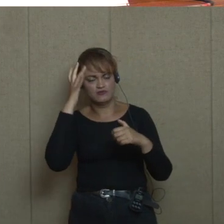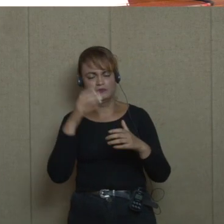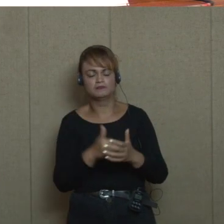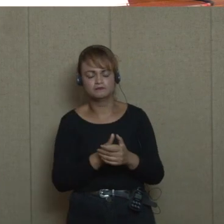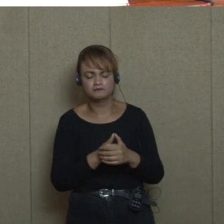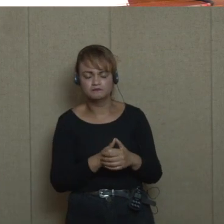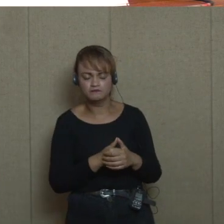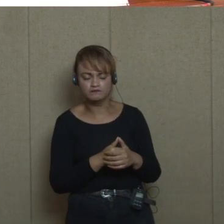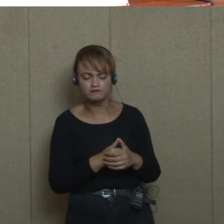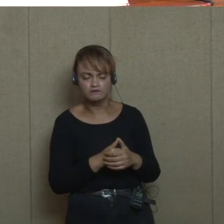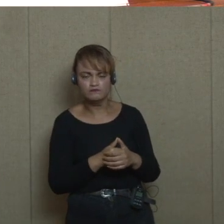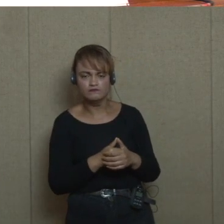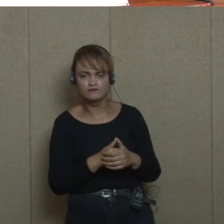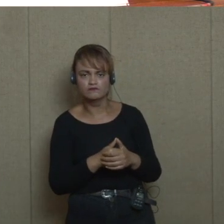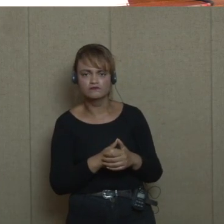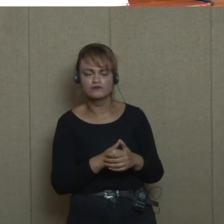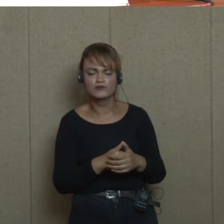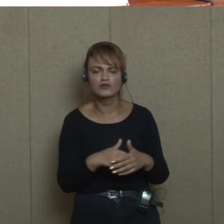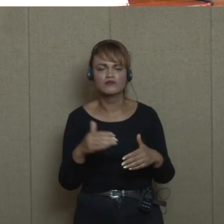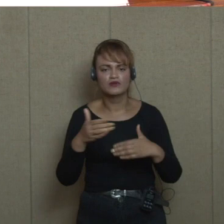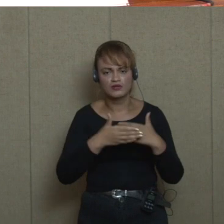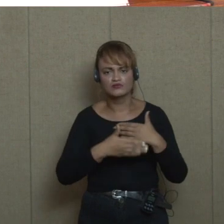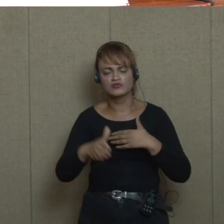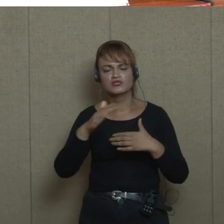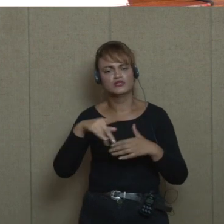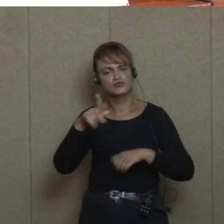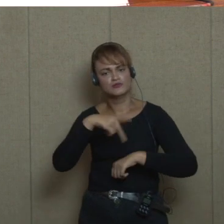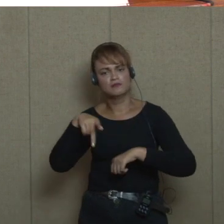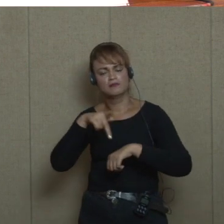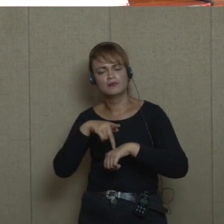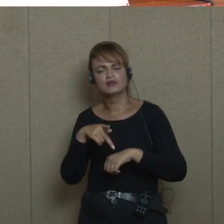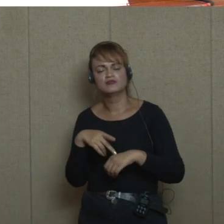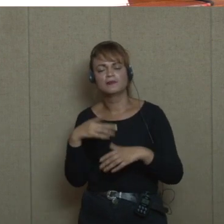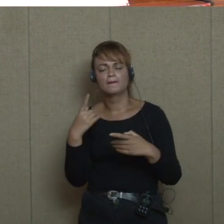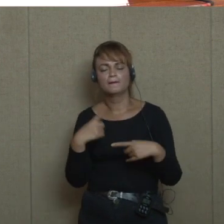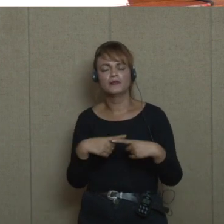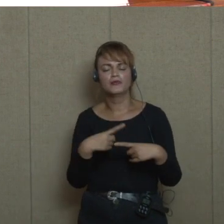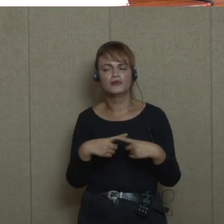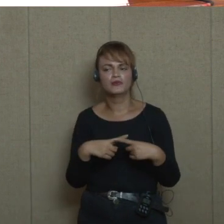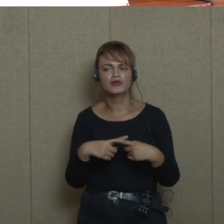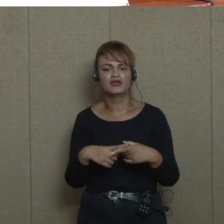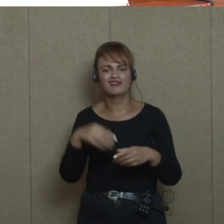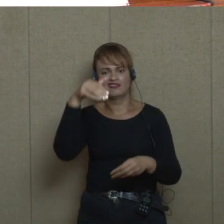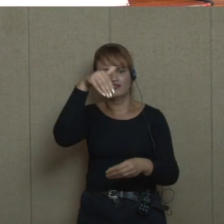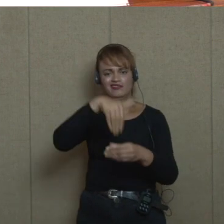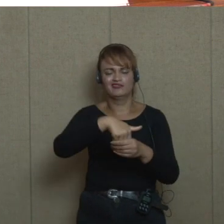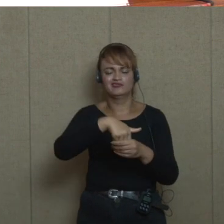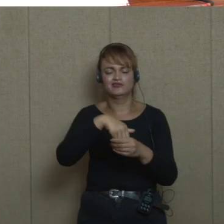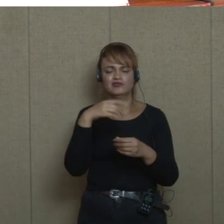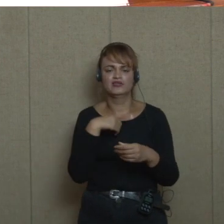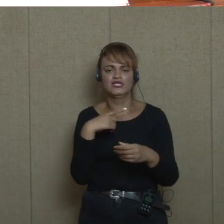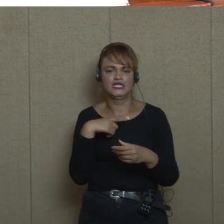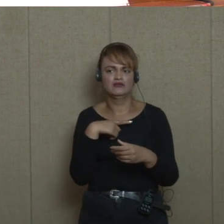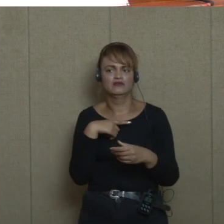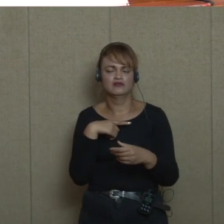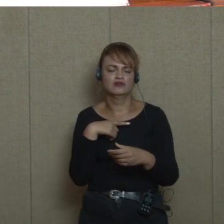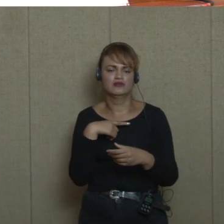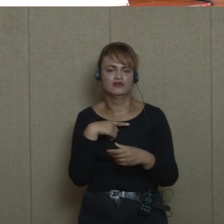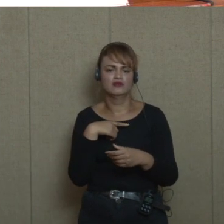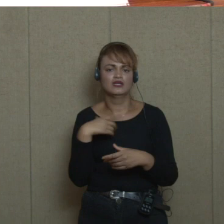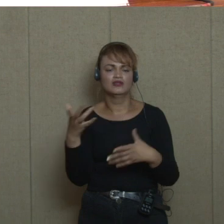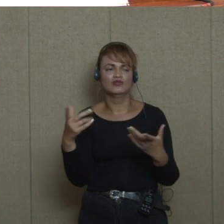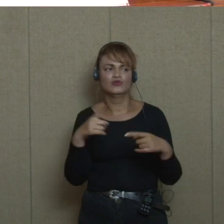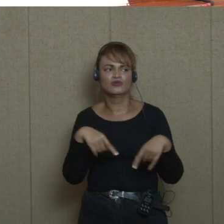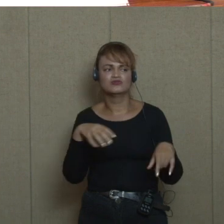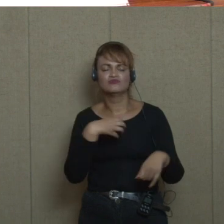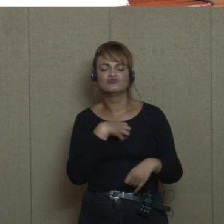sobre o próximo país, por causa das eleições, o que aconteceu, mas nós temos agora a sensação de que